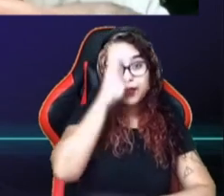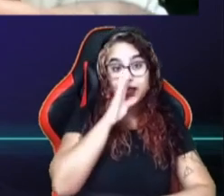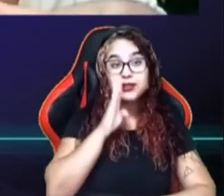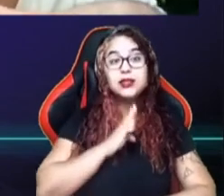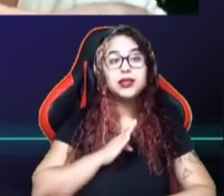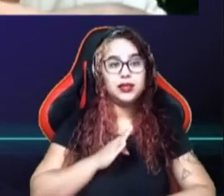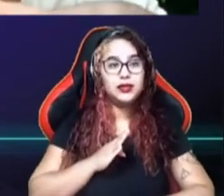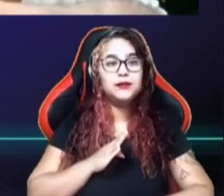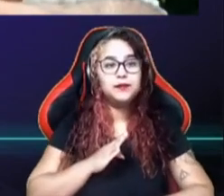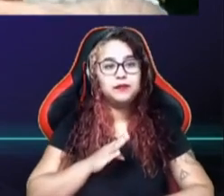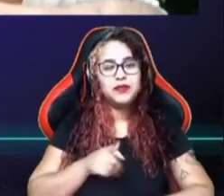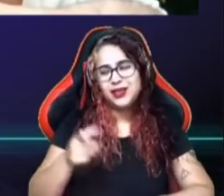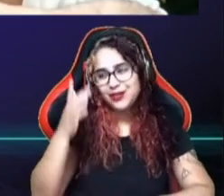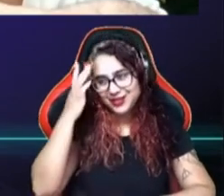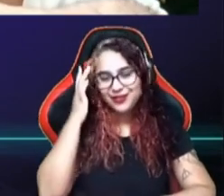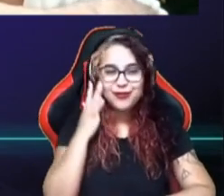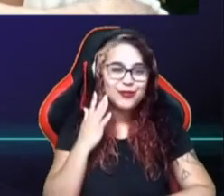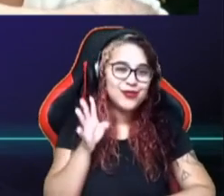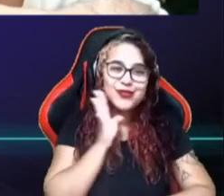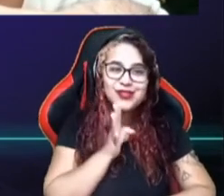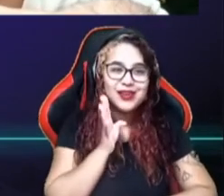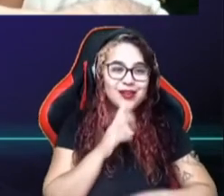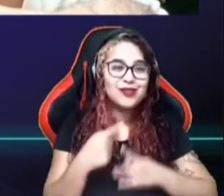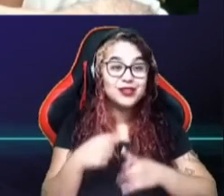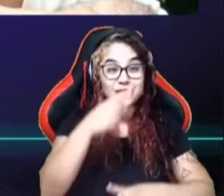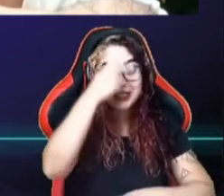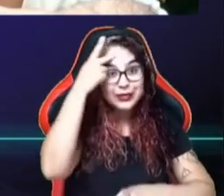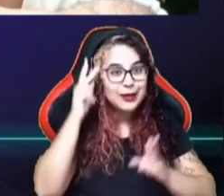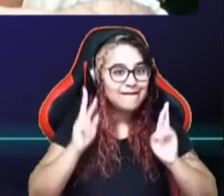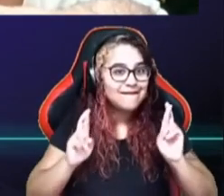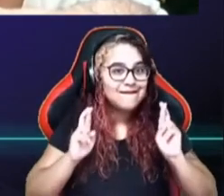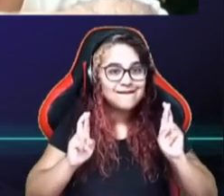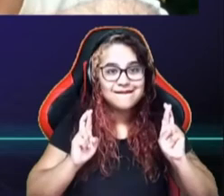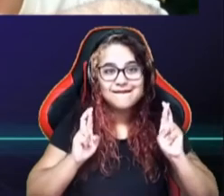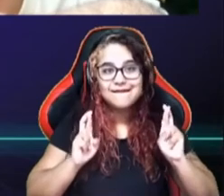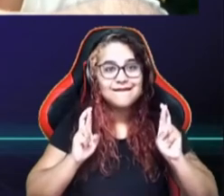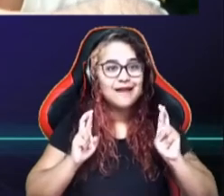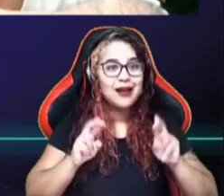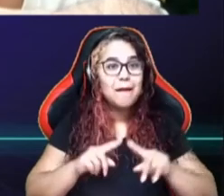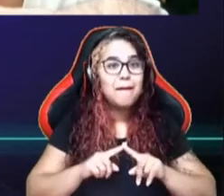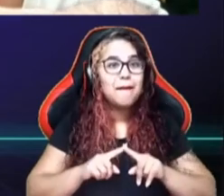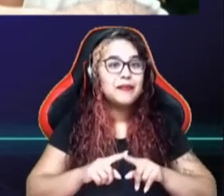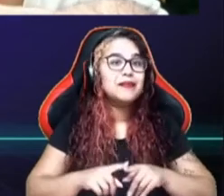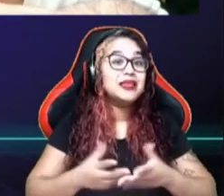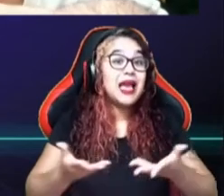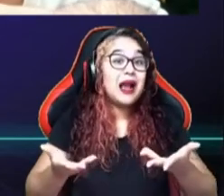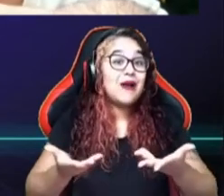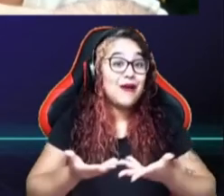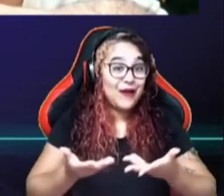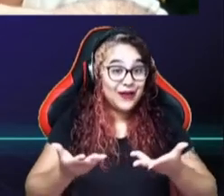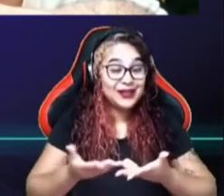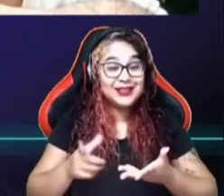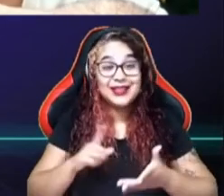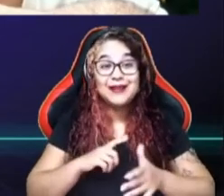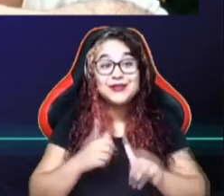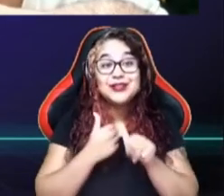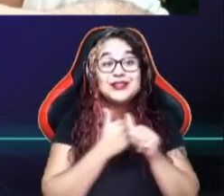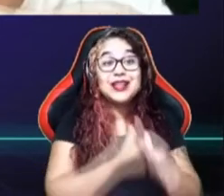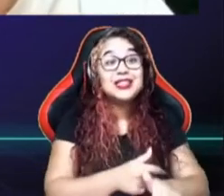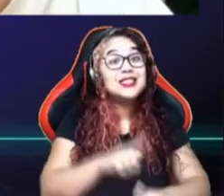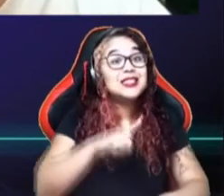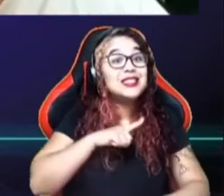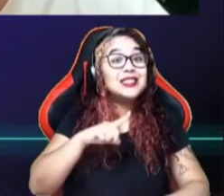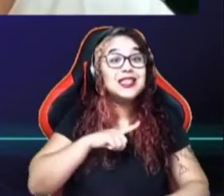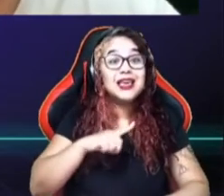E que era legal, acho que as pessoas esperavam, né? Mas a proximidade agora com a possibilidade de você ter os artistas, de ter